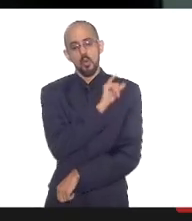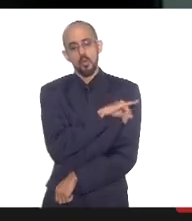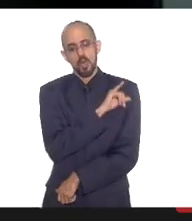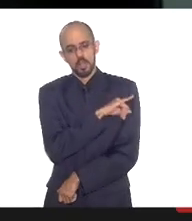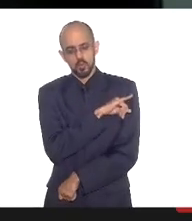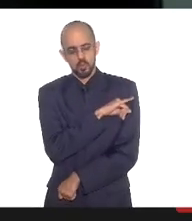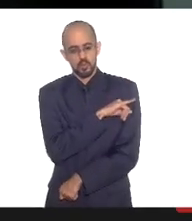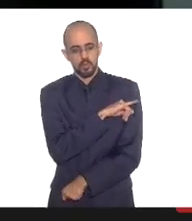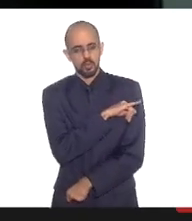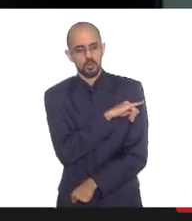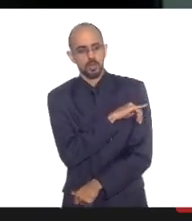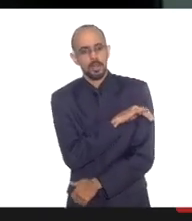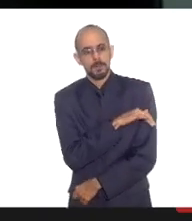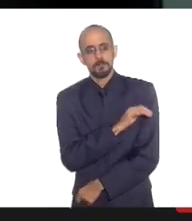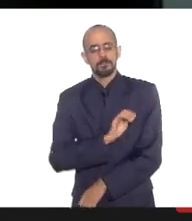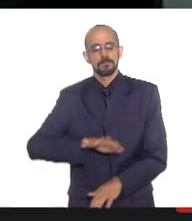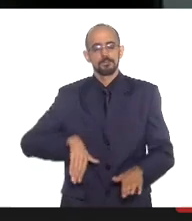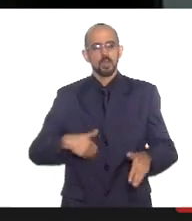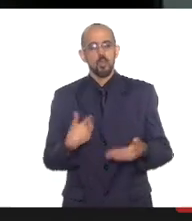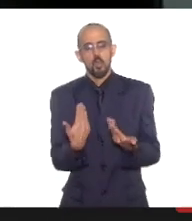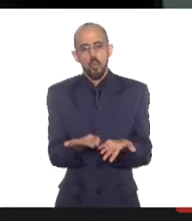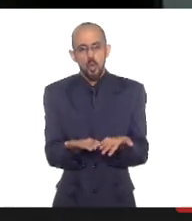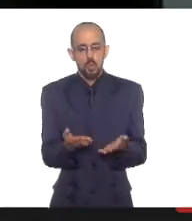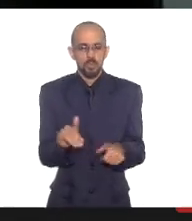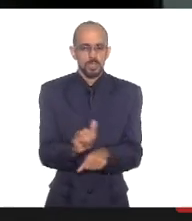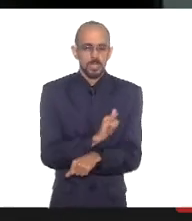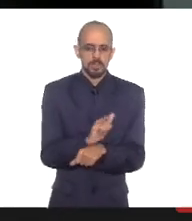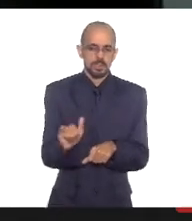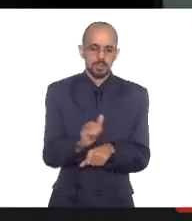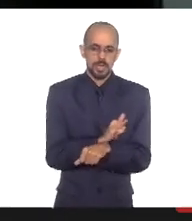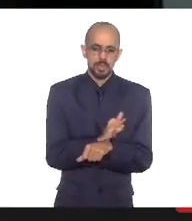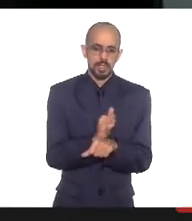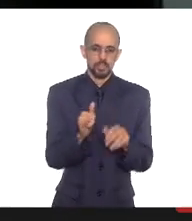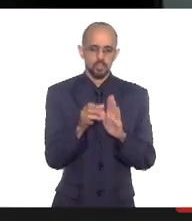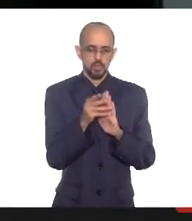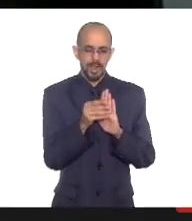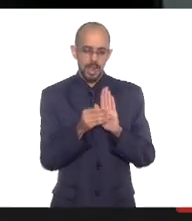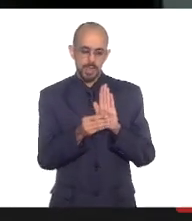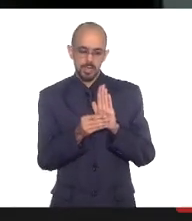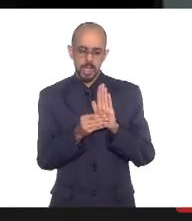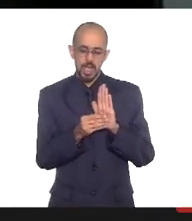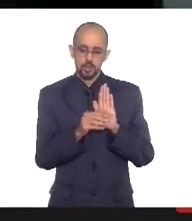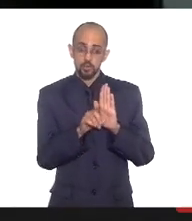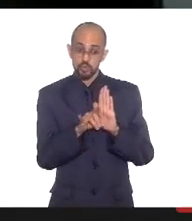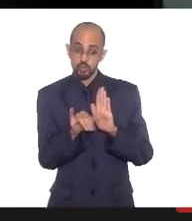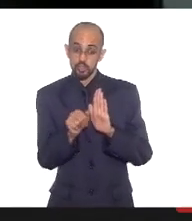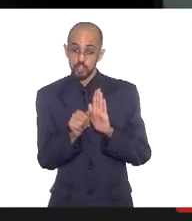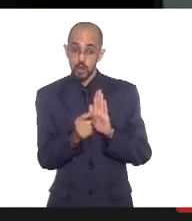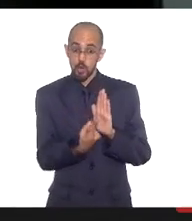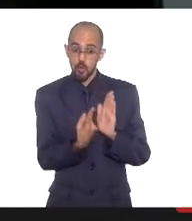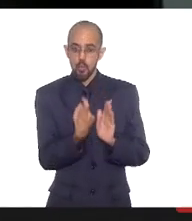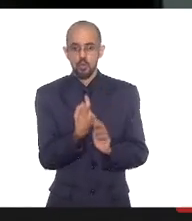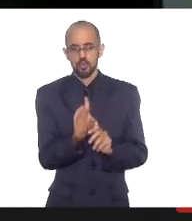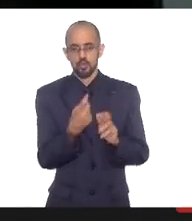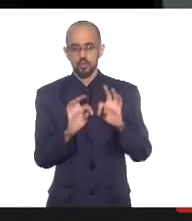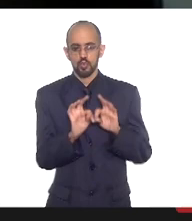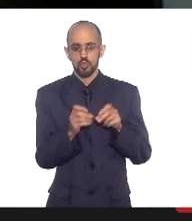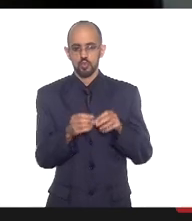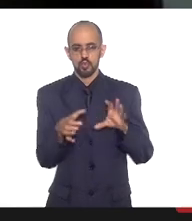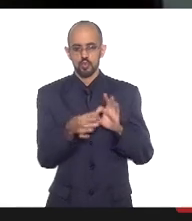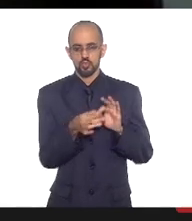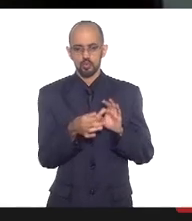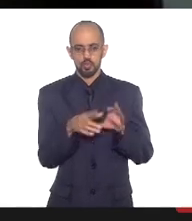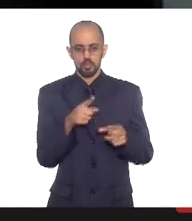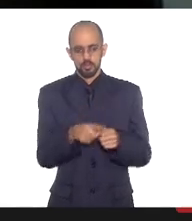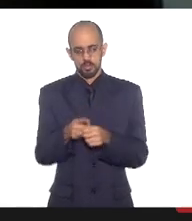é como se como tá essa estratégia do calendário o único e na sua perspectiva né é quando a